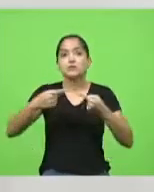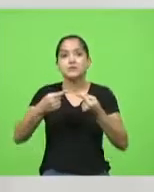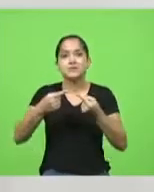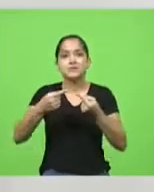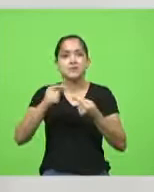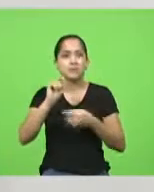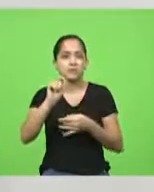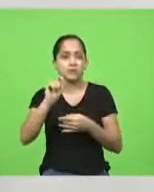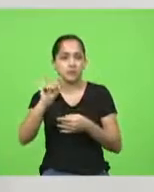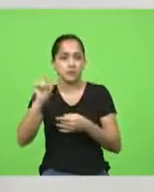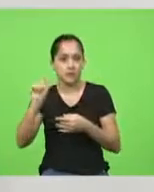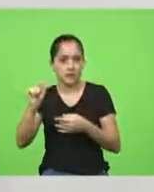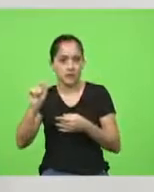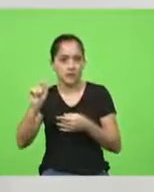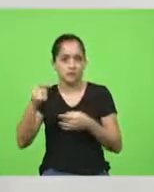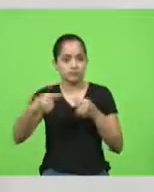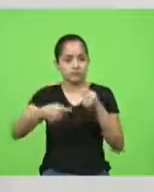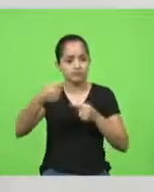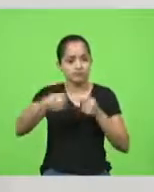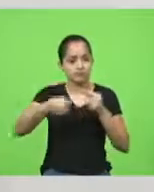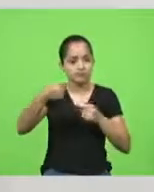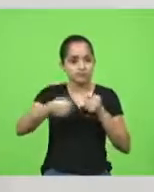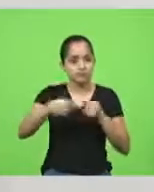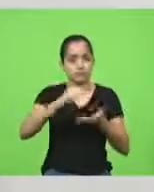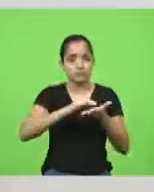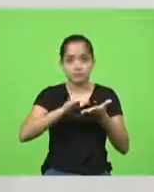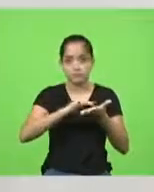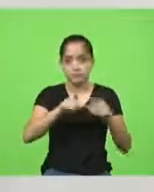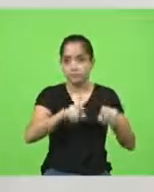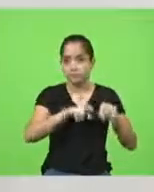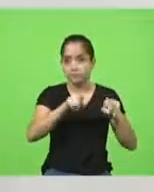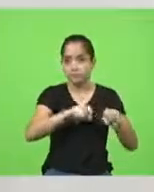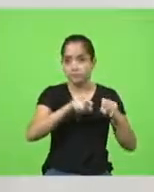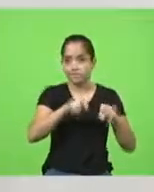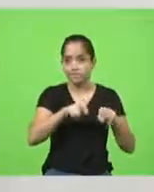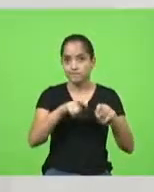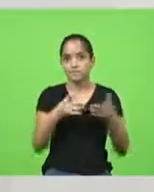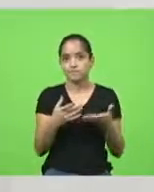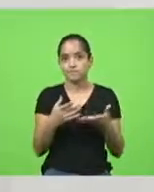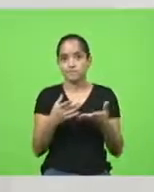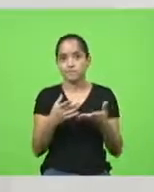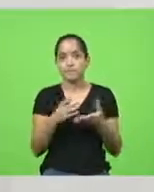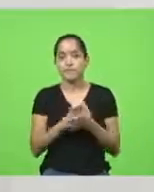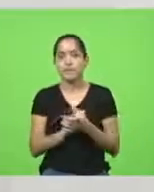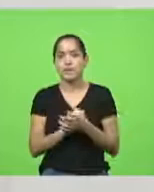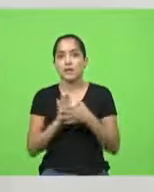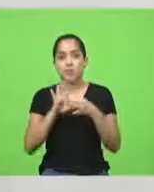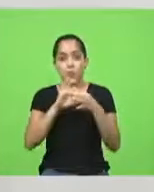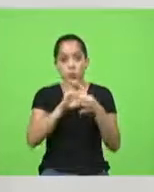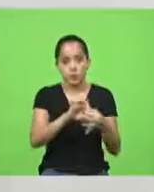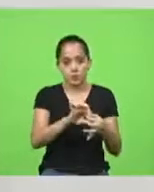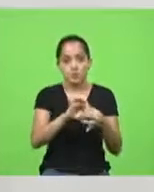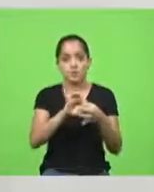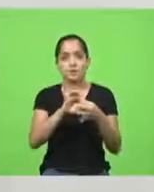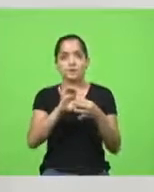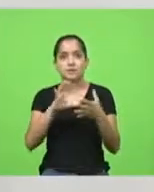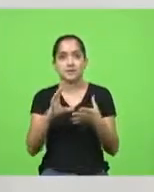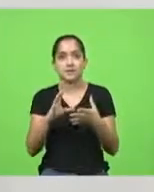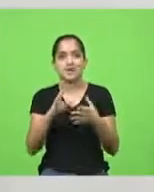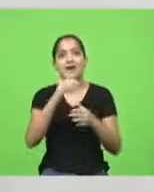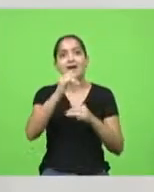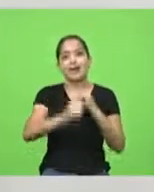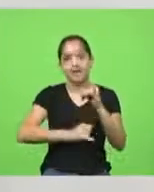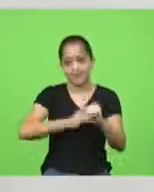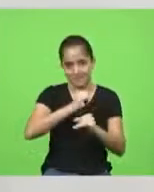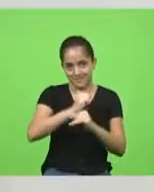estamos tratando na Secretaria da Agricultura, dentro da conectividade, é levar a internet com